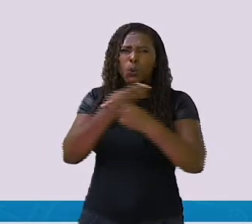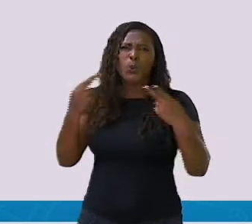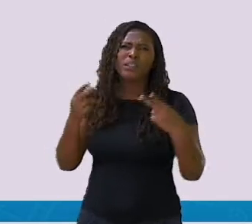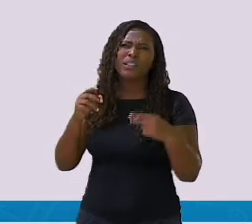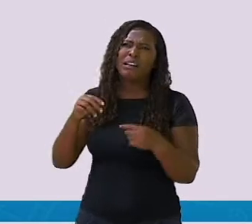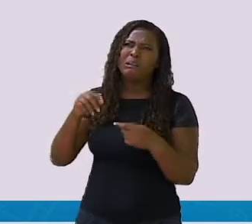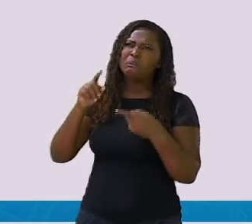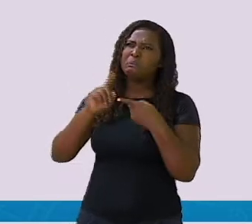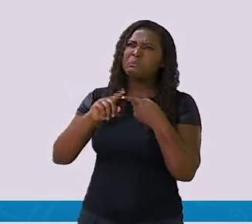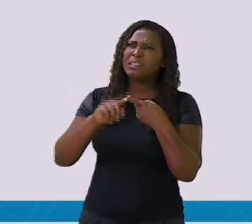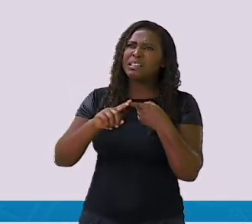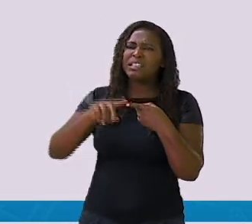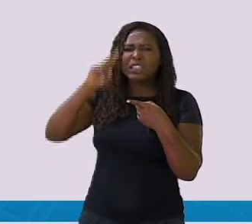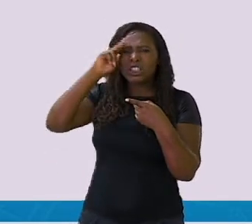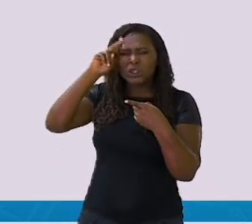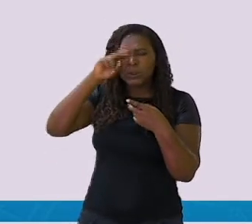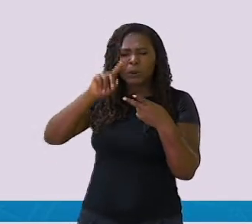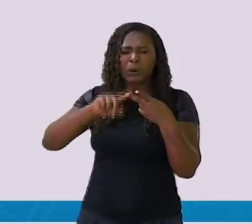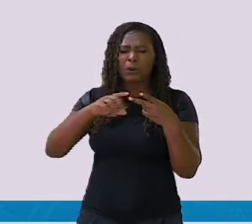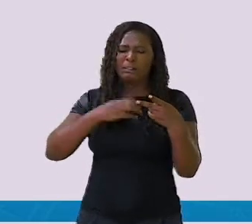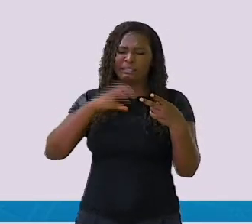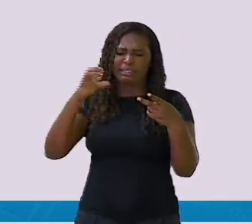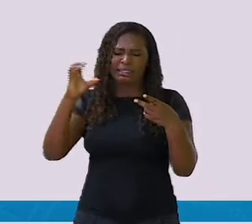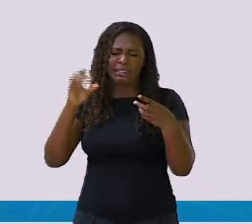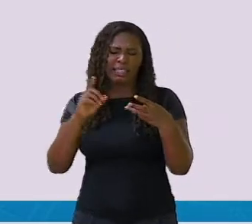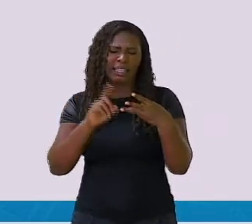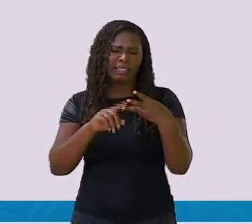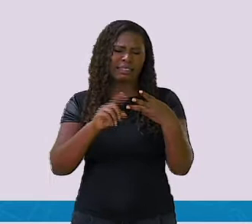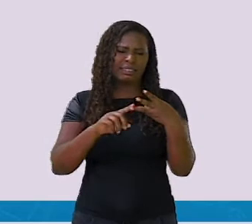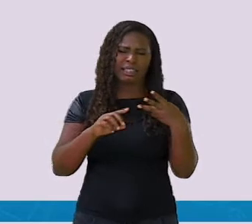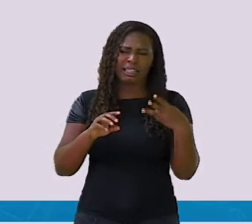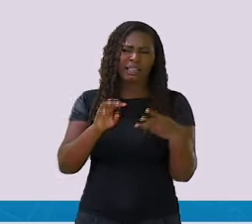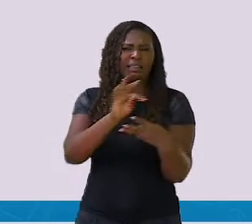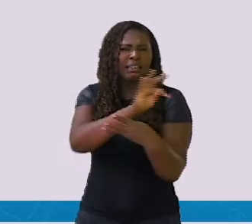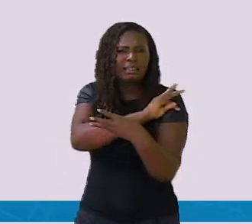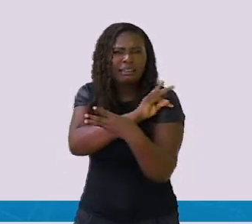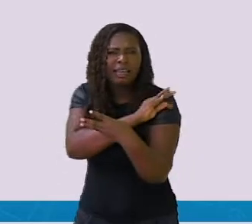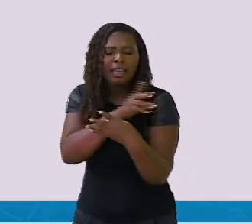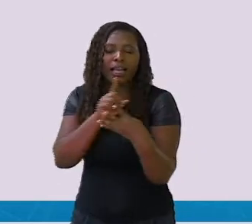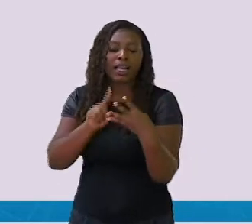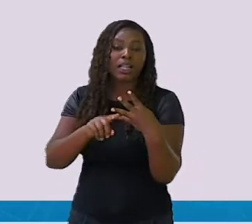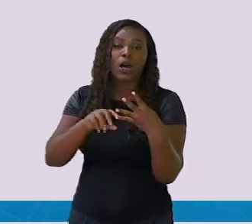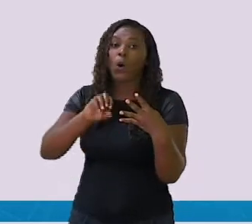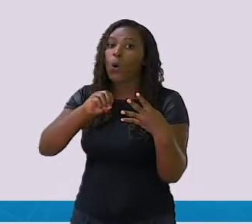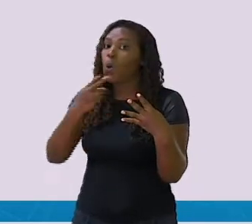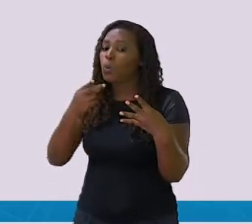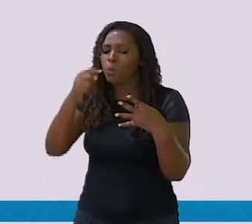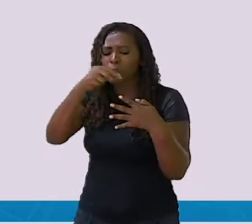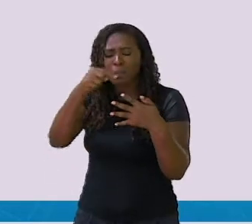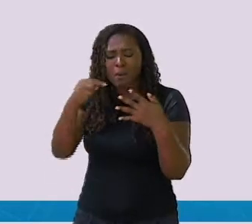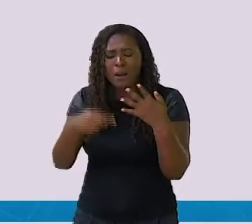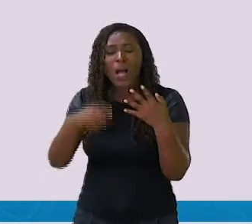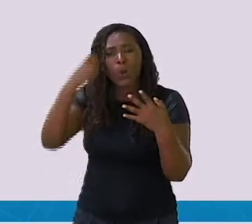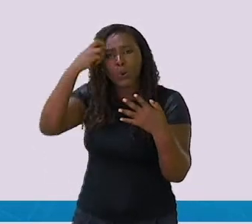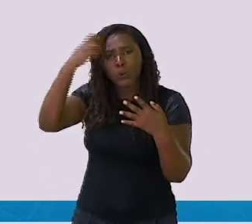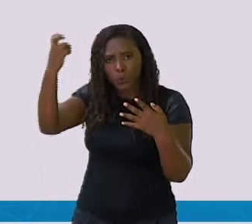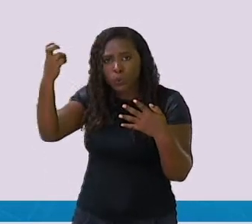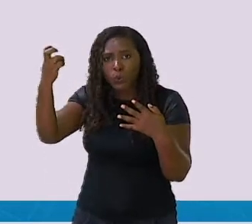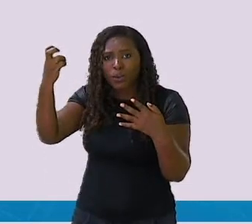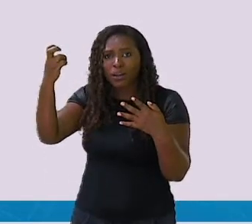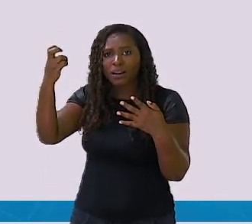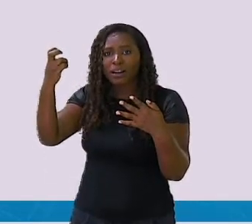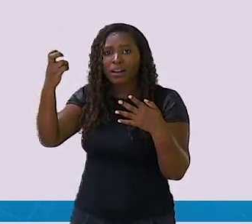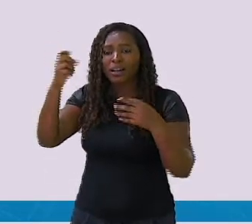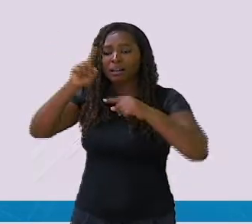científico, técnico ou de qualquer outra natureza cultural. Eles são abertos, né? Todas